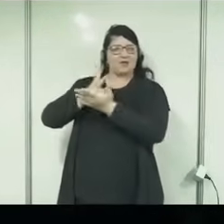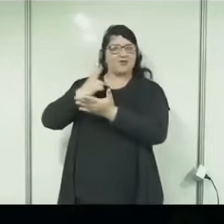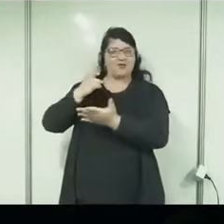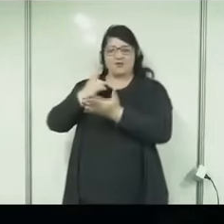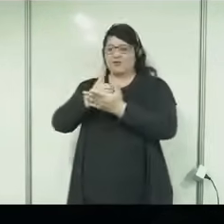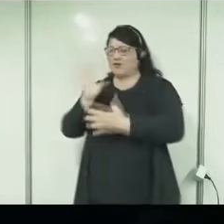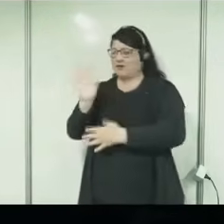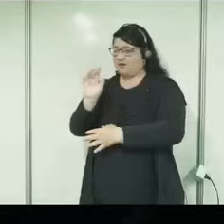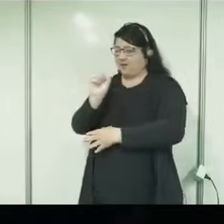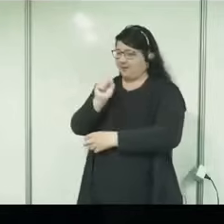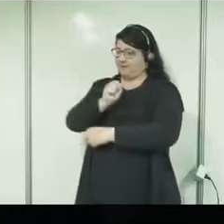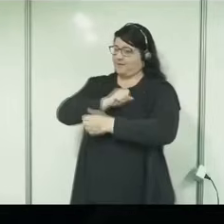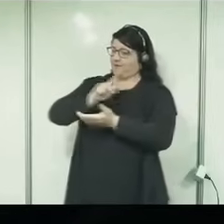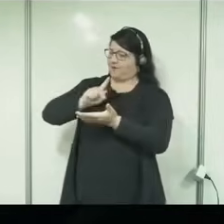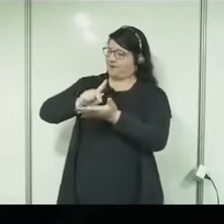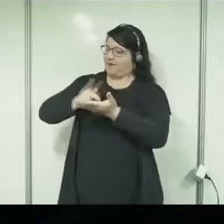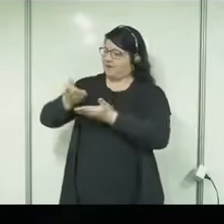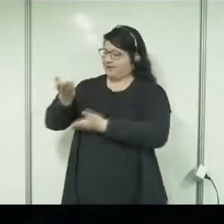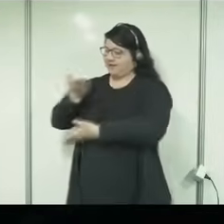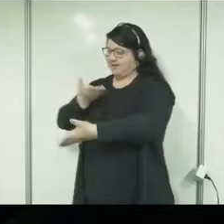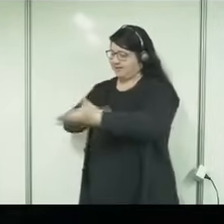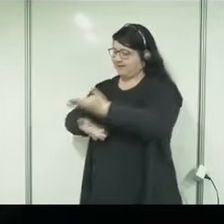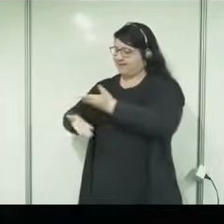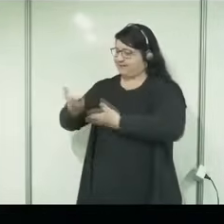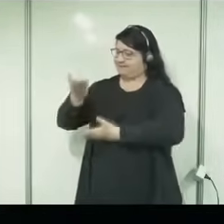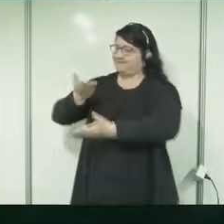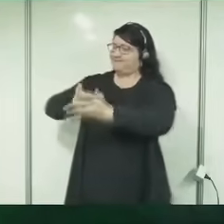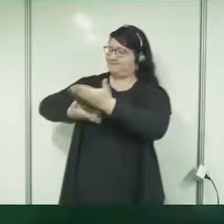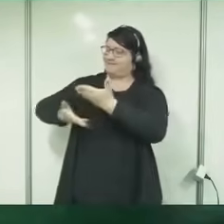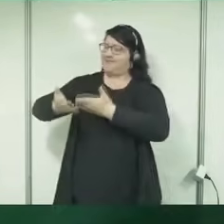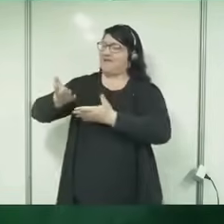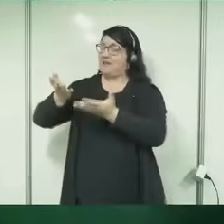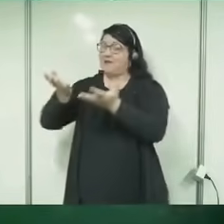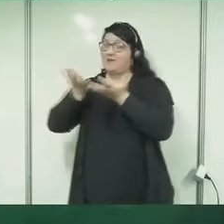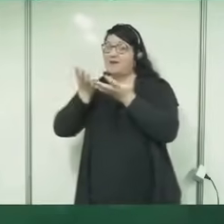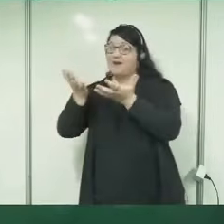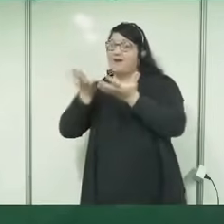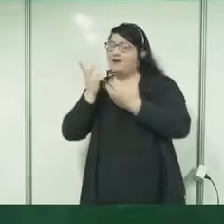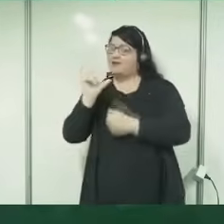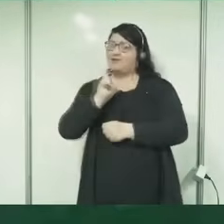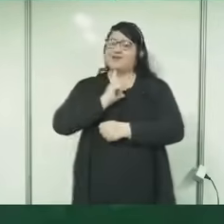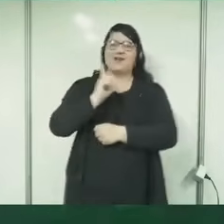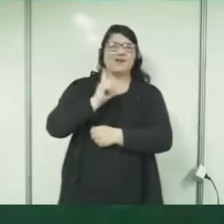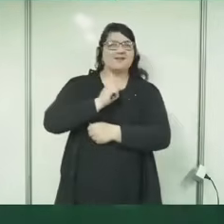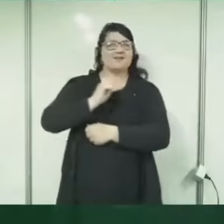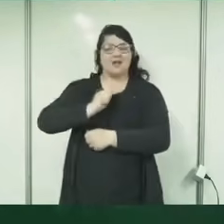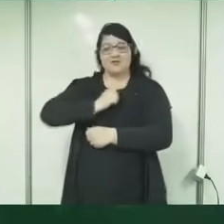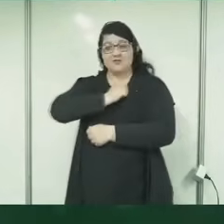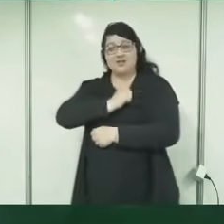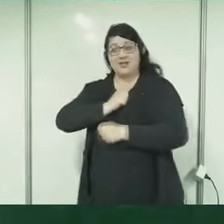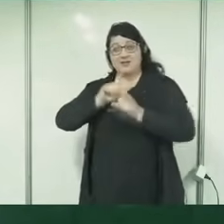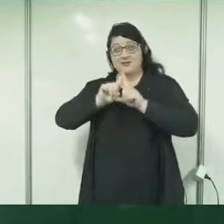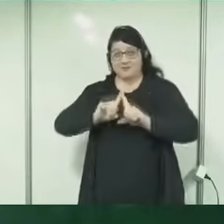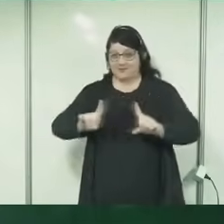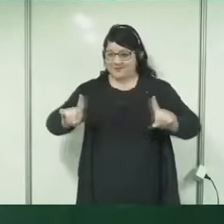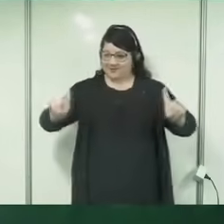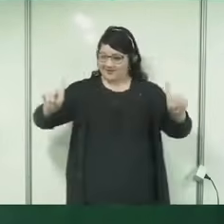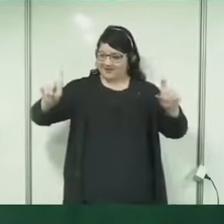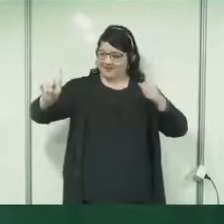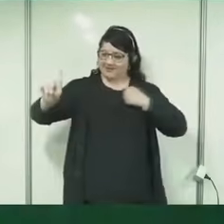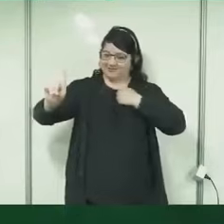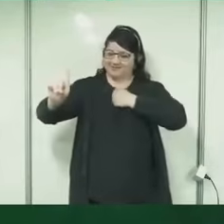da verdade. Eu quero ter saudades quando